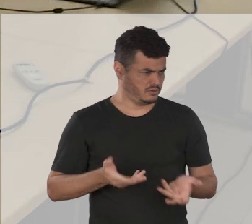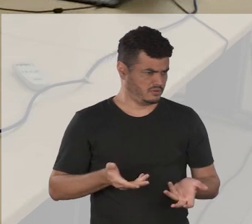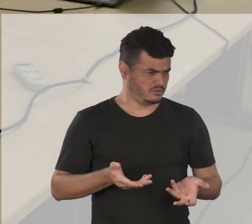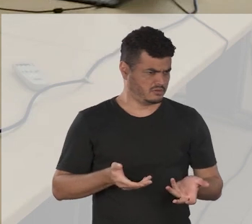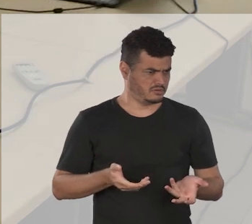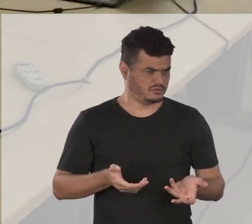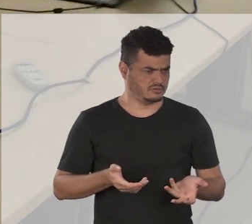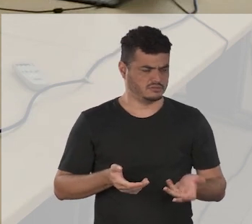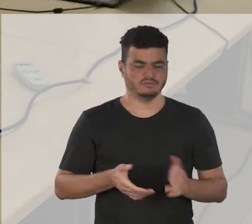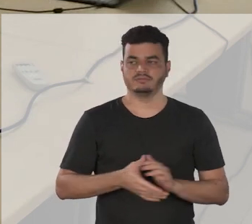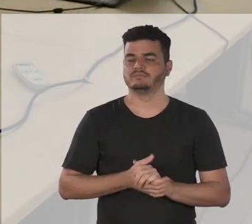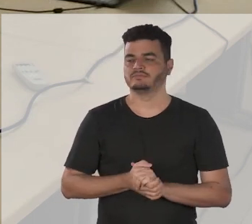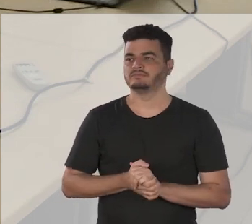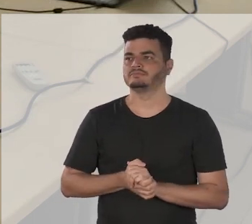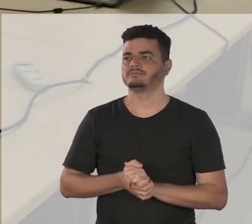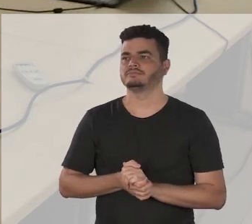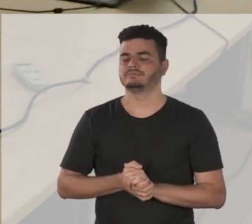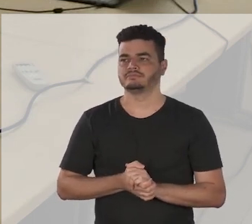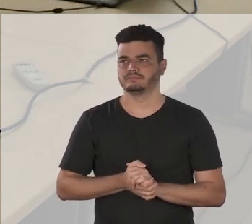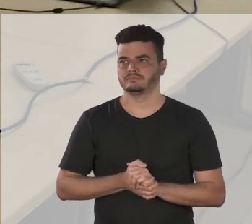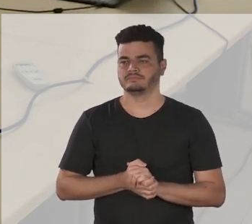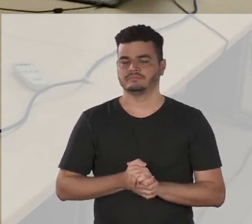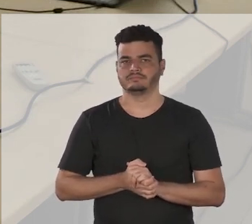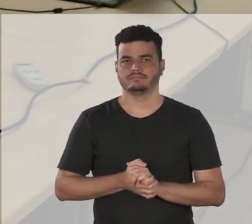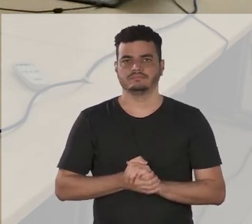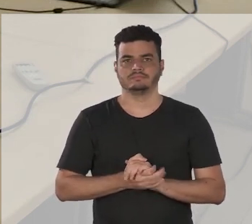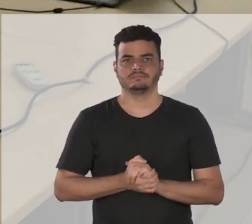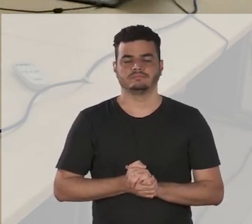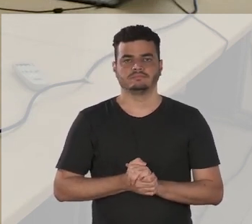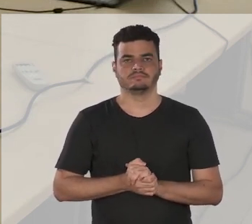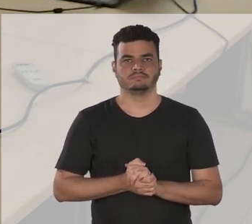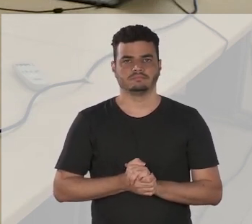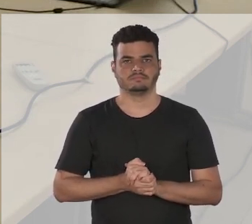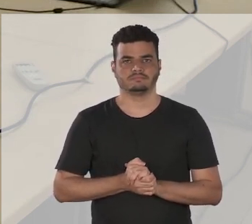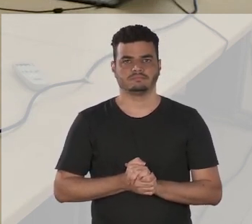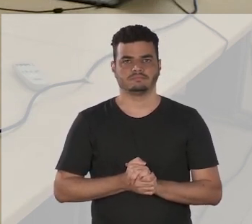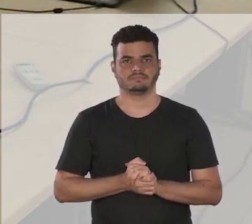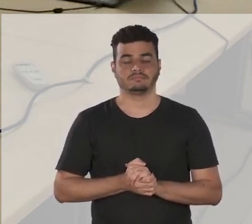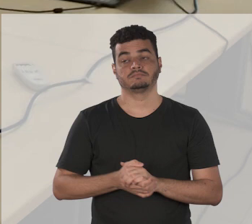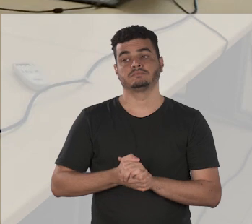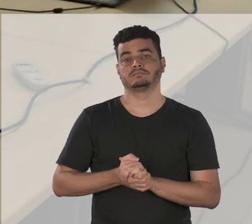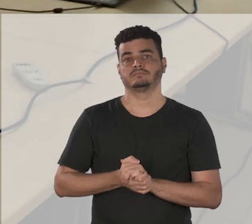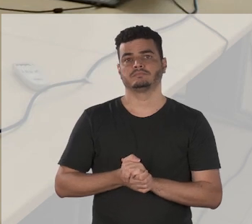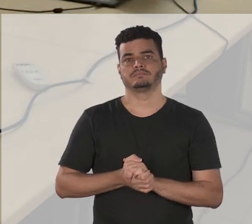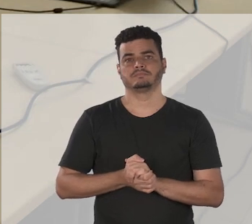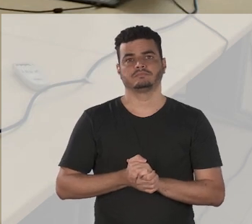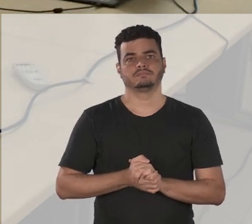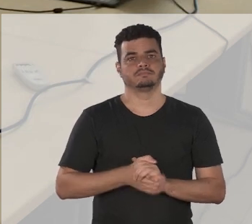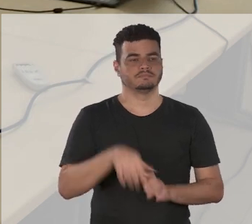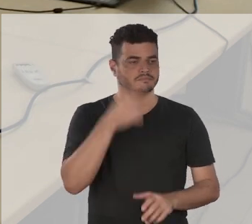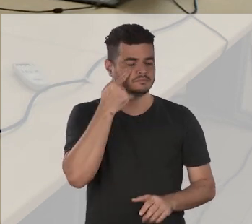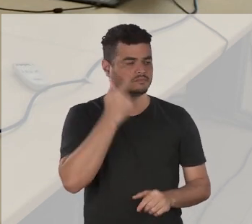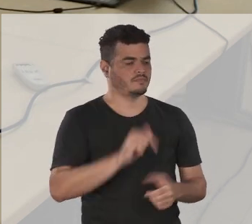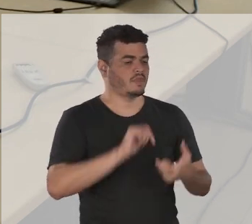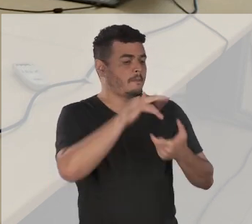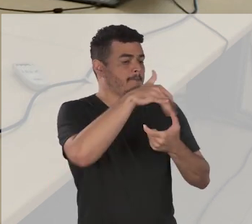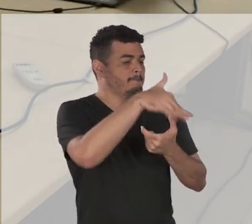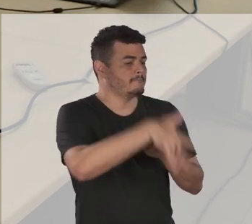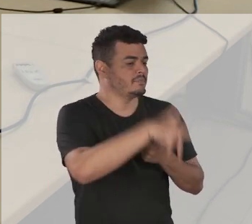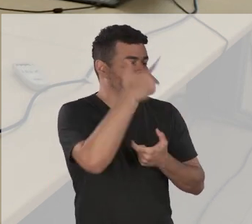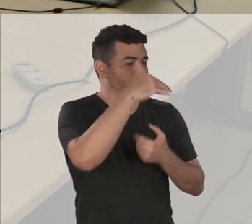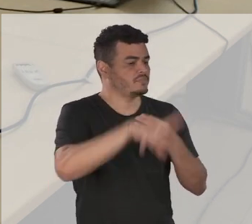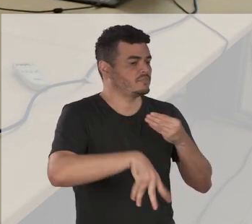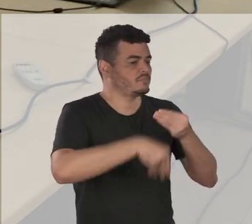Já vuelvo. Bueno. Sale ahora aquí. El multiletramento enriquece y aumenta